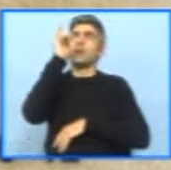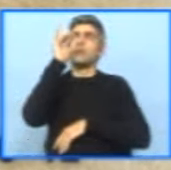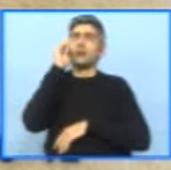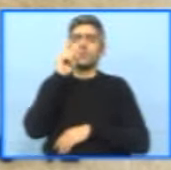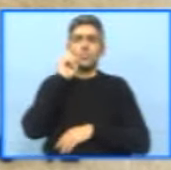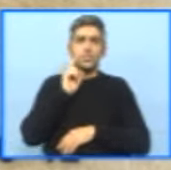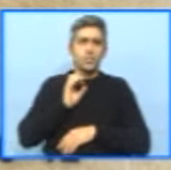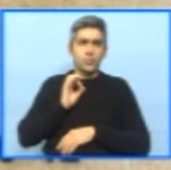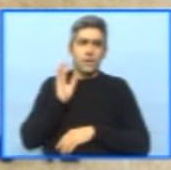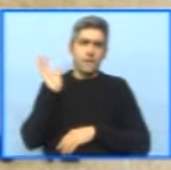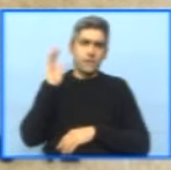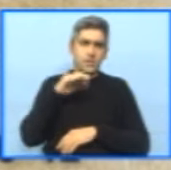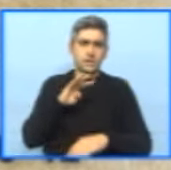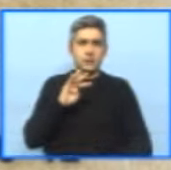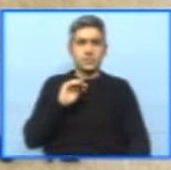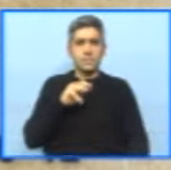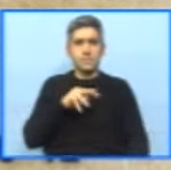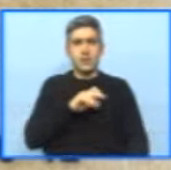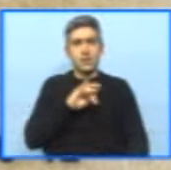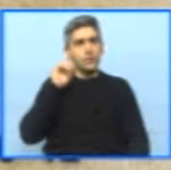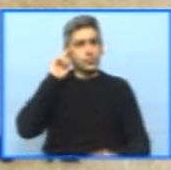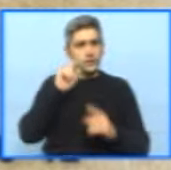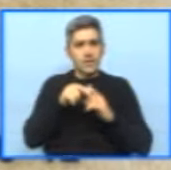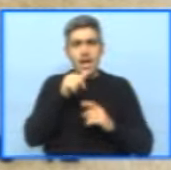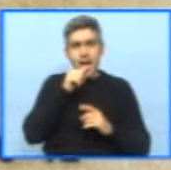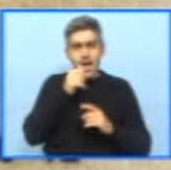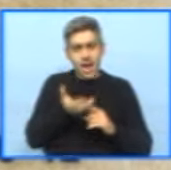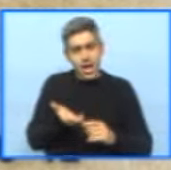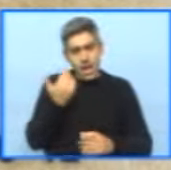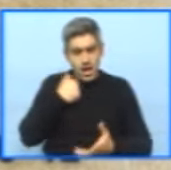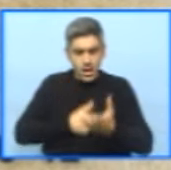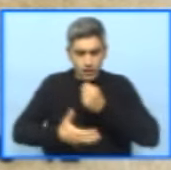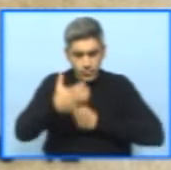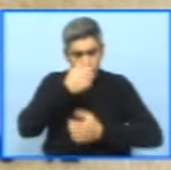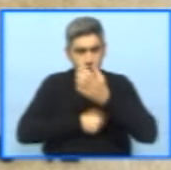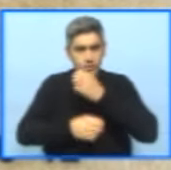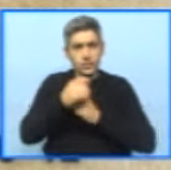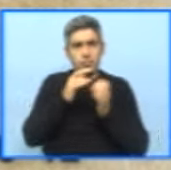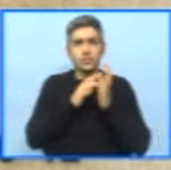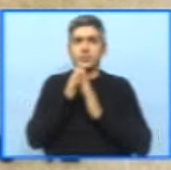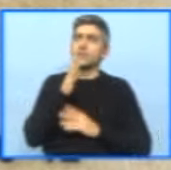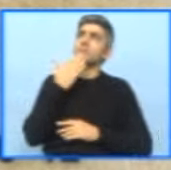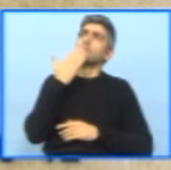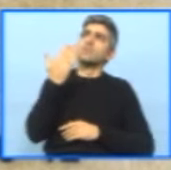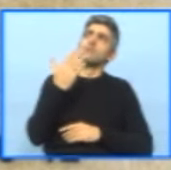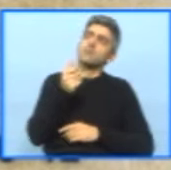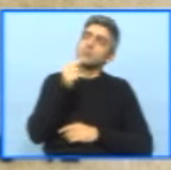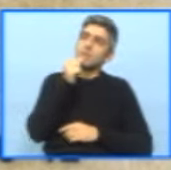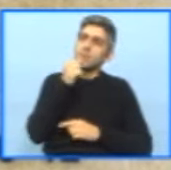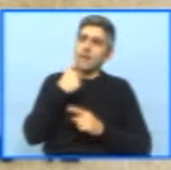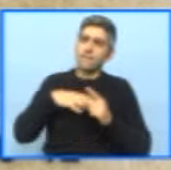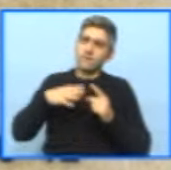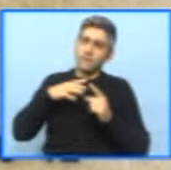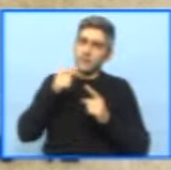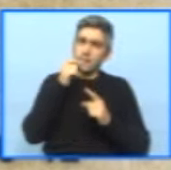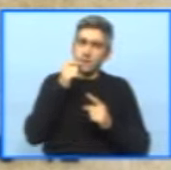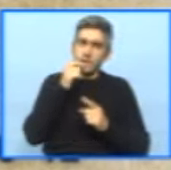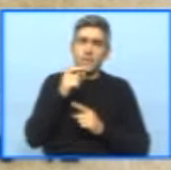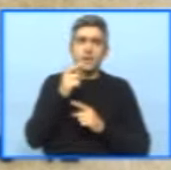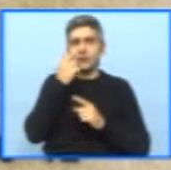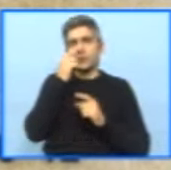mulher da Samaria para tirar água. Disse-lhe Jesus: "Dá-me de beber." Os discípulos tinham ido à